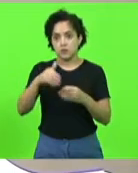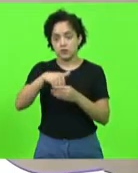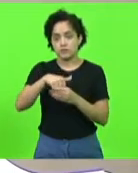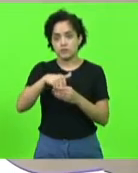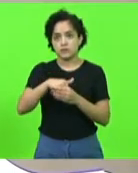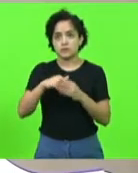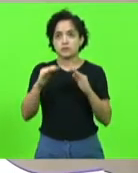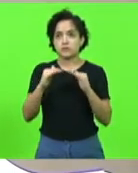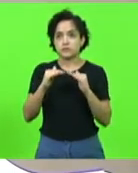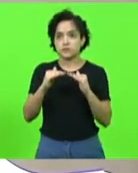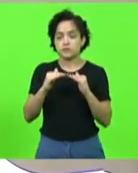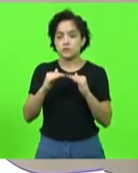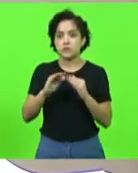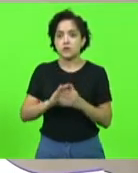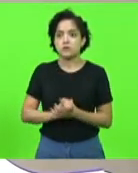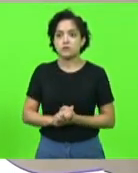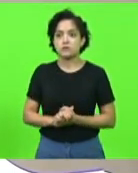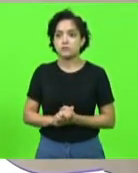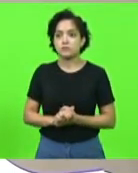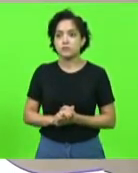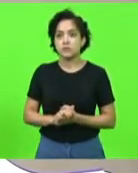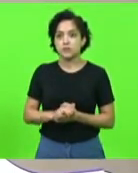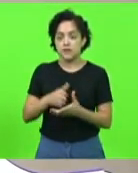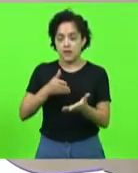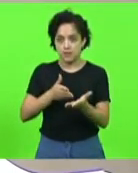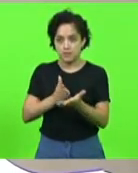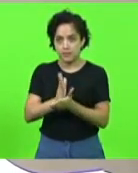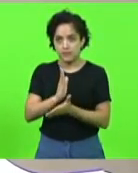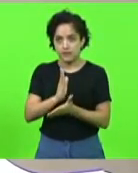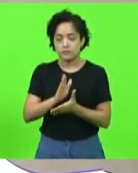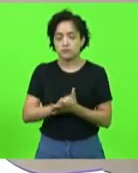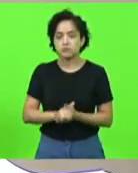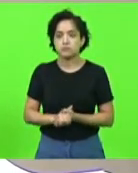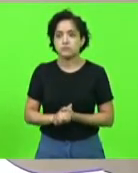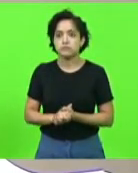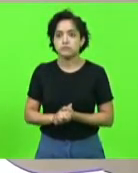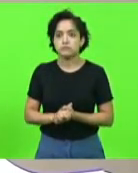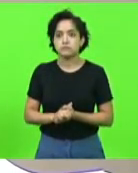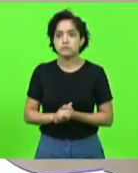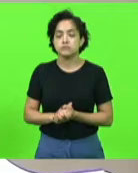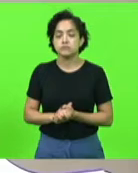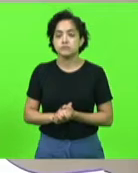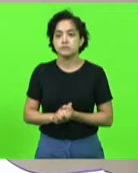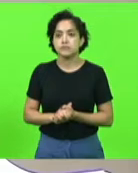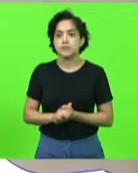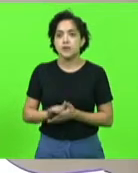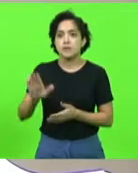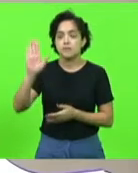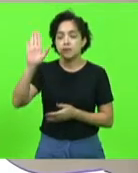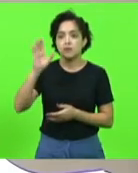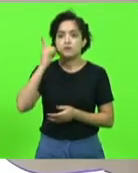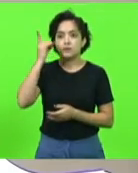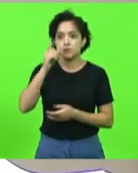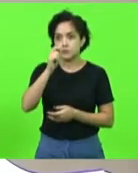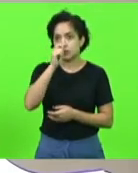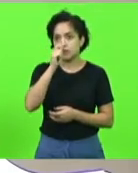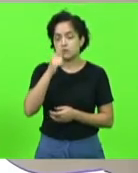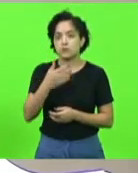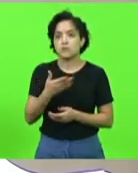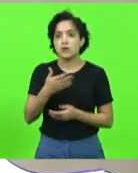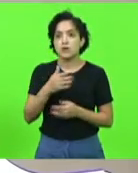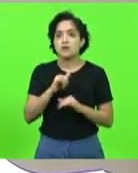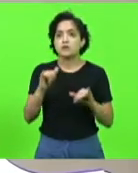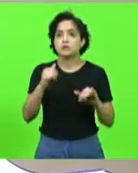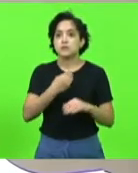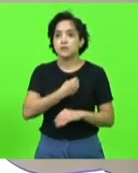votação, deputados que aprovam permaneçam como se encontra. Aprovado por unanimidade. Pela ordem, presidente. Pela ordem, deputado Joaquim. Anunciar a presença do